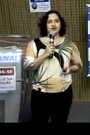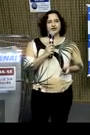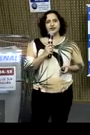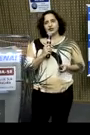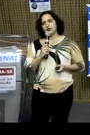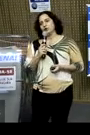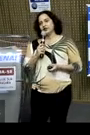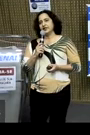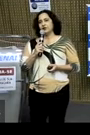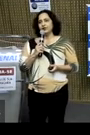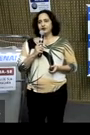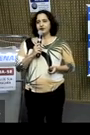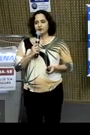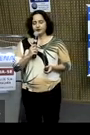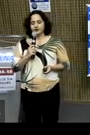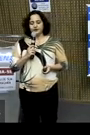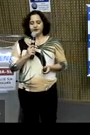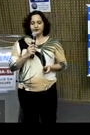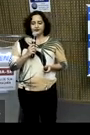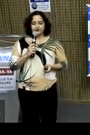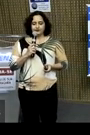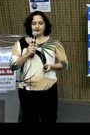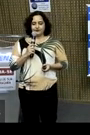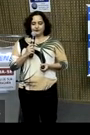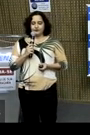do PSE, que já vão acontecer agora em novembro.